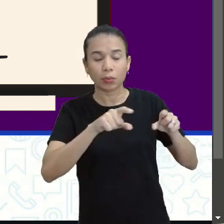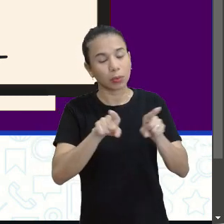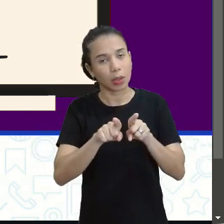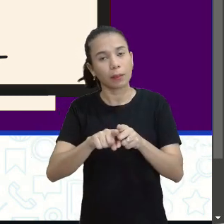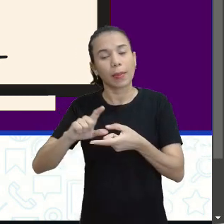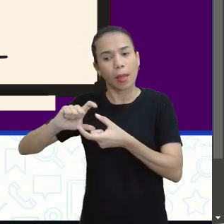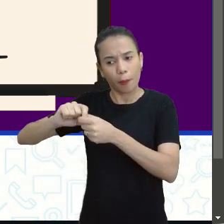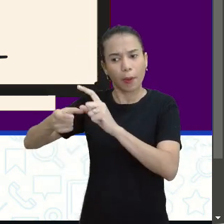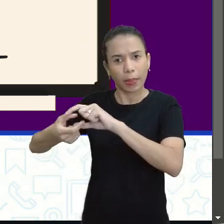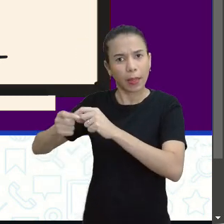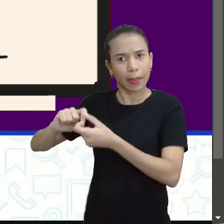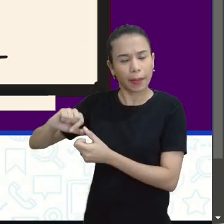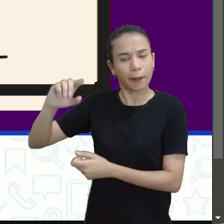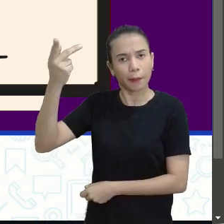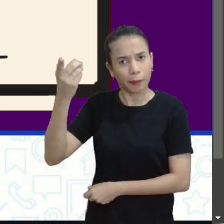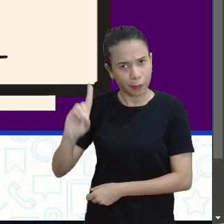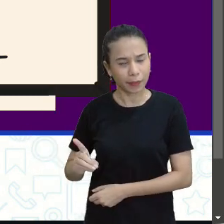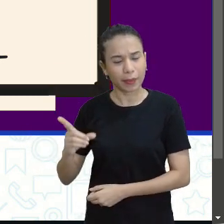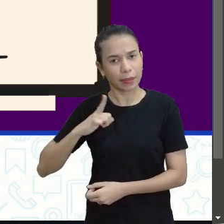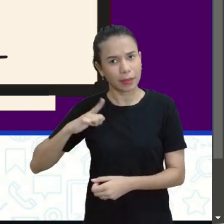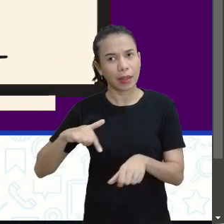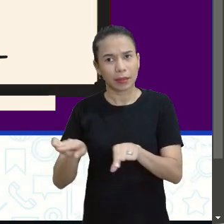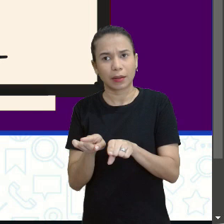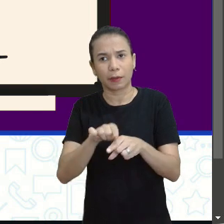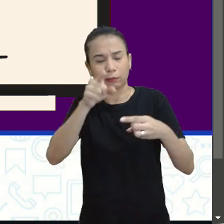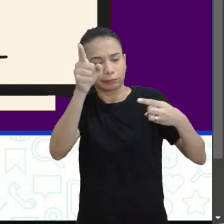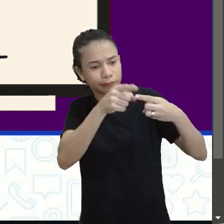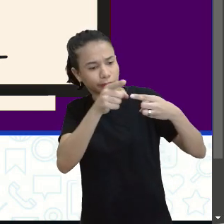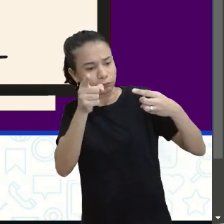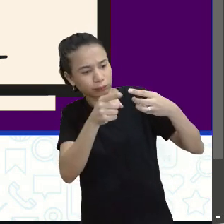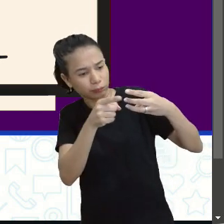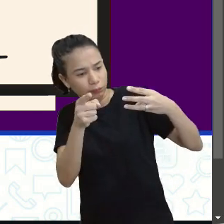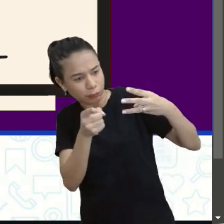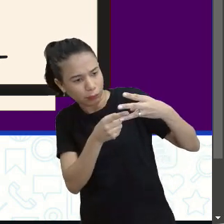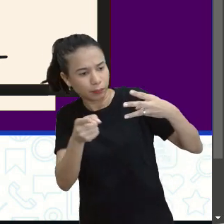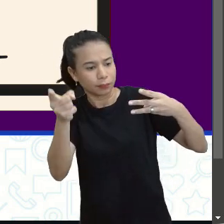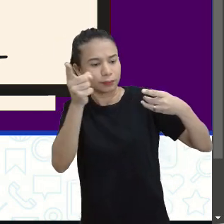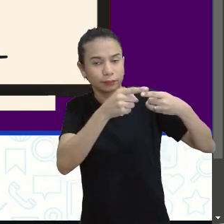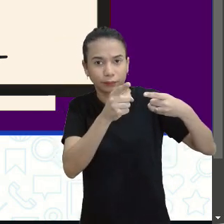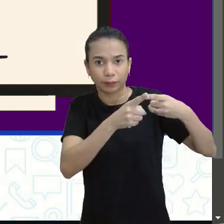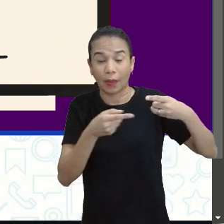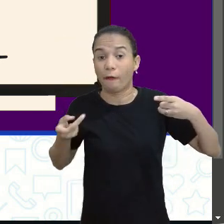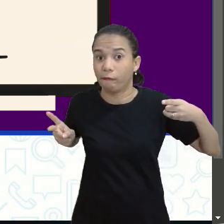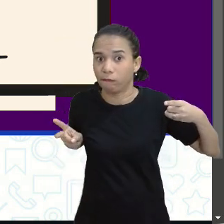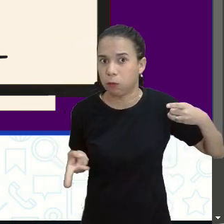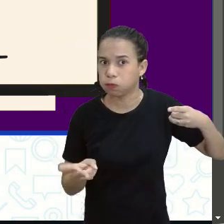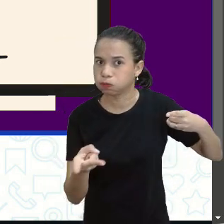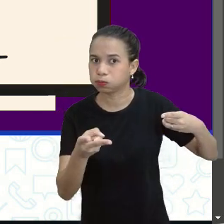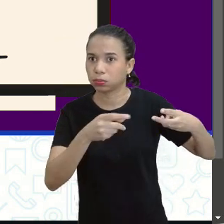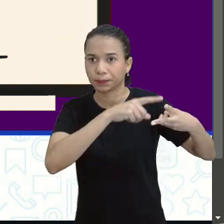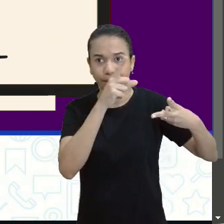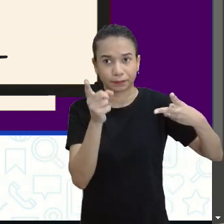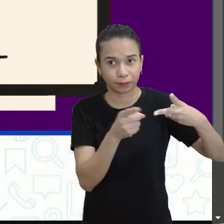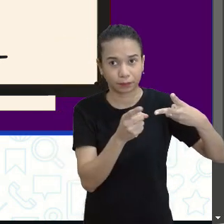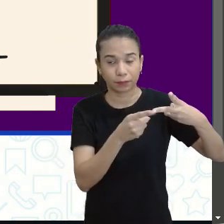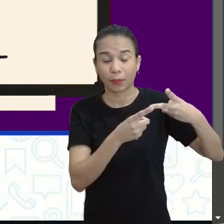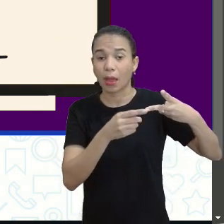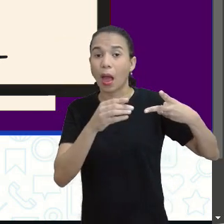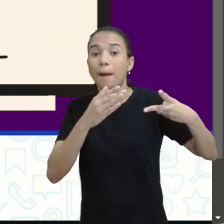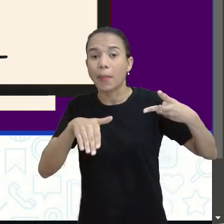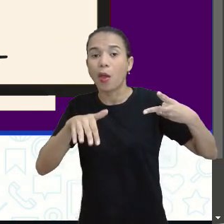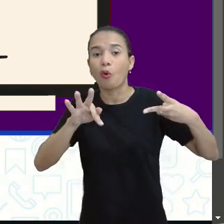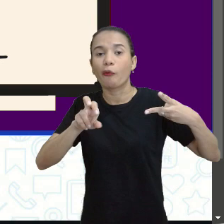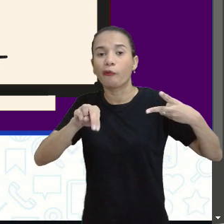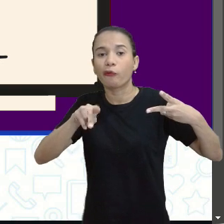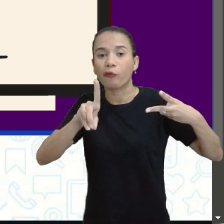temos aí os 3 tipos de corridas, né? Que são as de velocidade, as corridas de meio